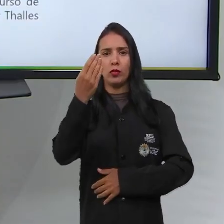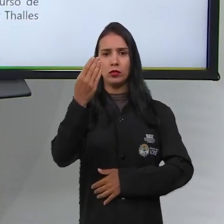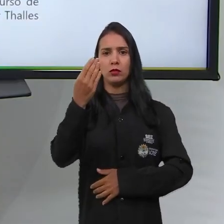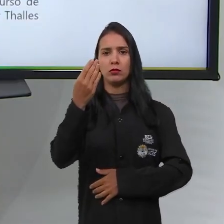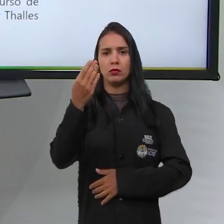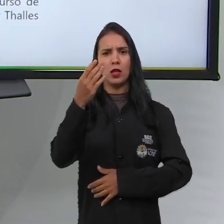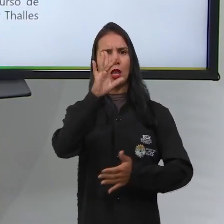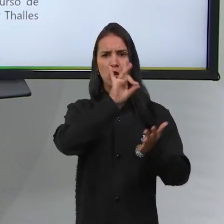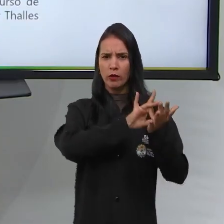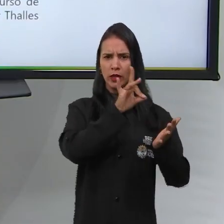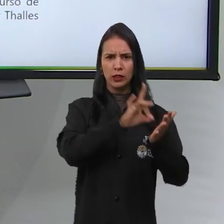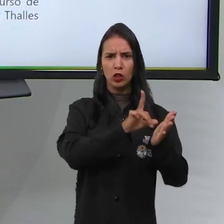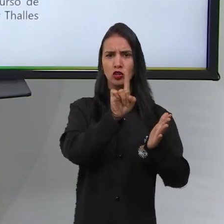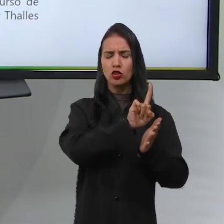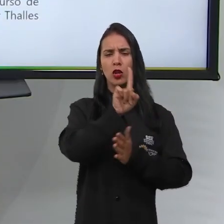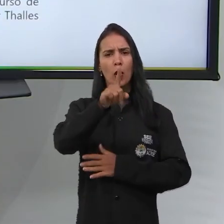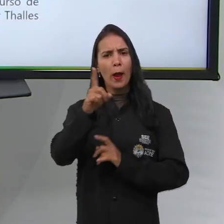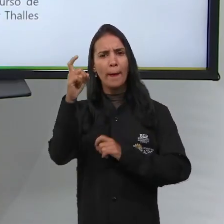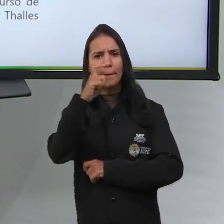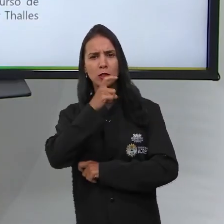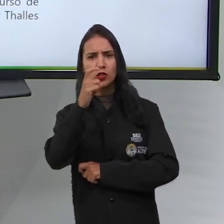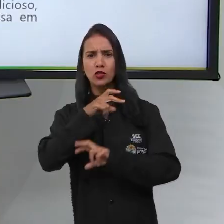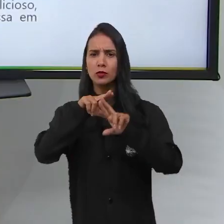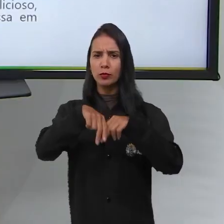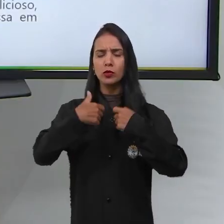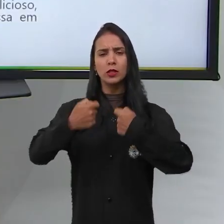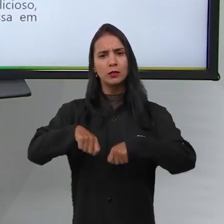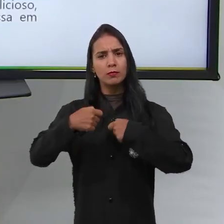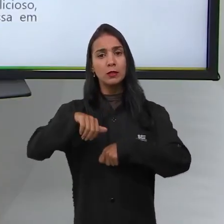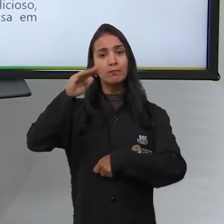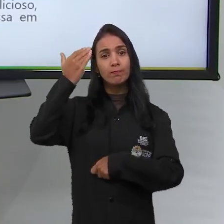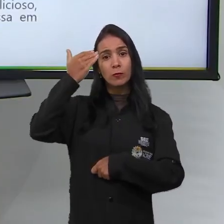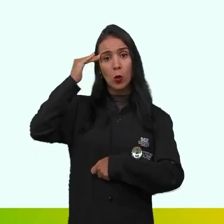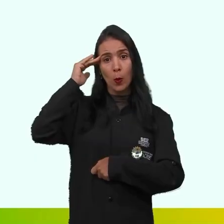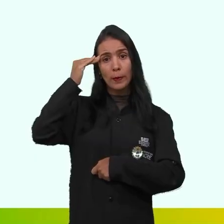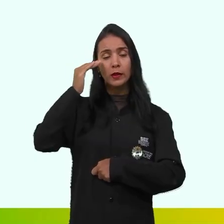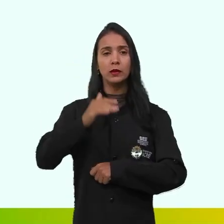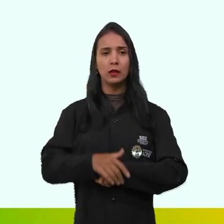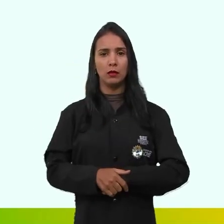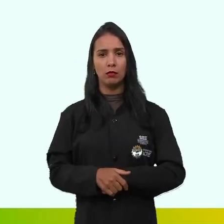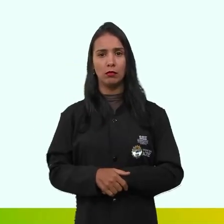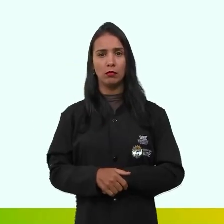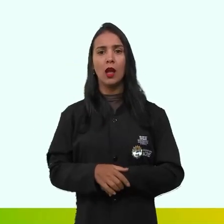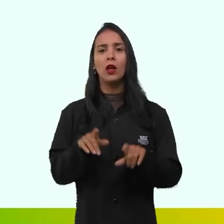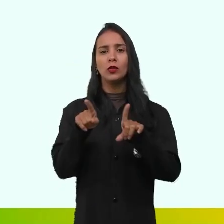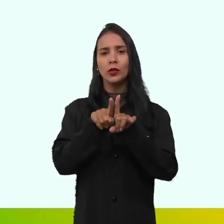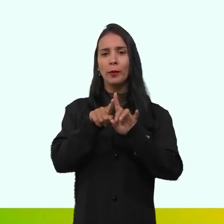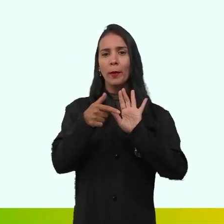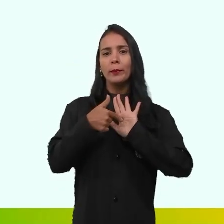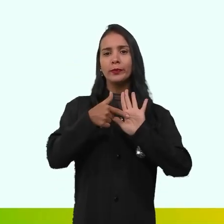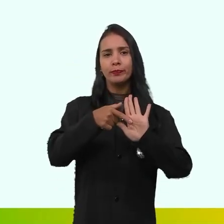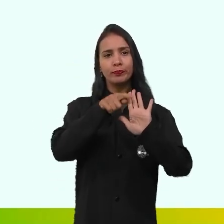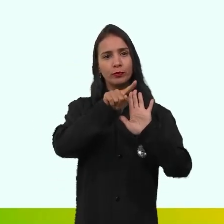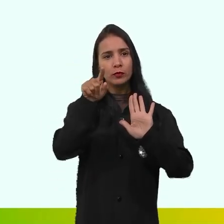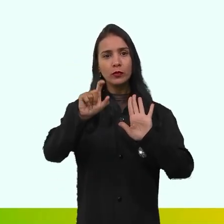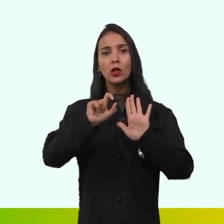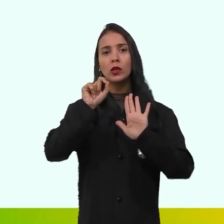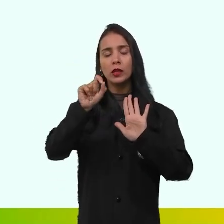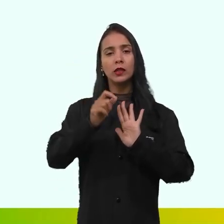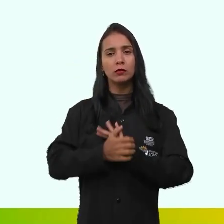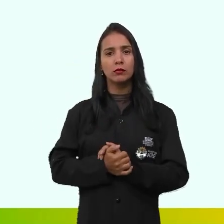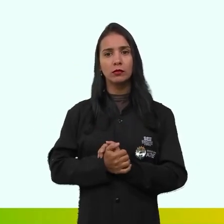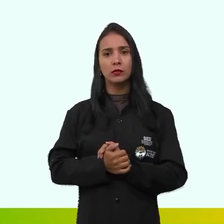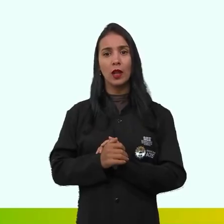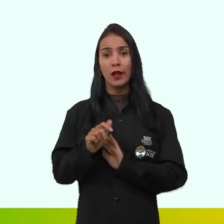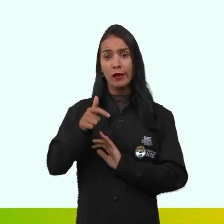verdade. E isso é muito importante que vocês compreendam, tá? E aí eu trouxe para vocês quem acredita